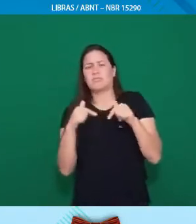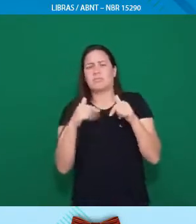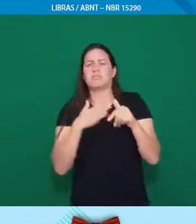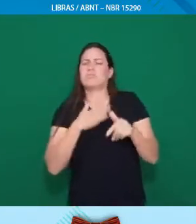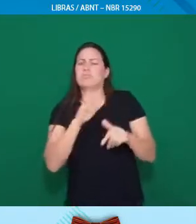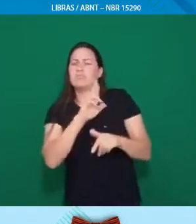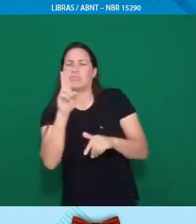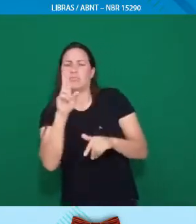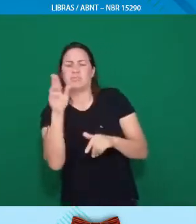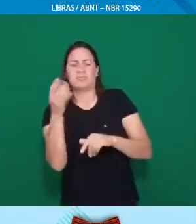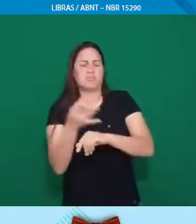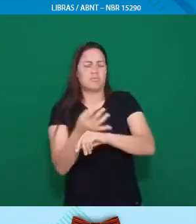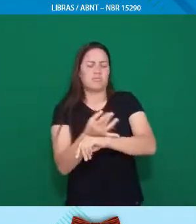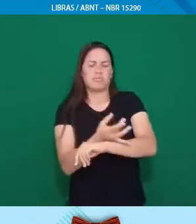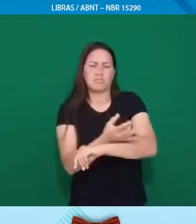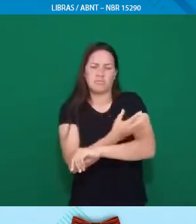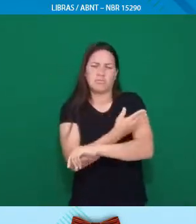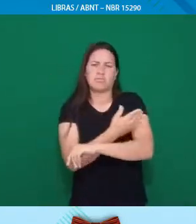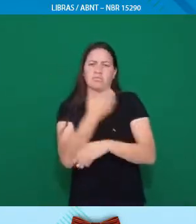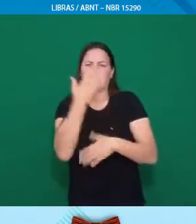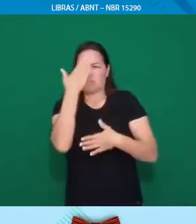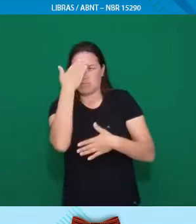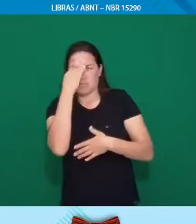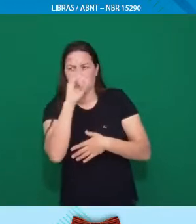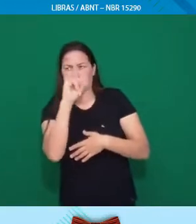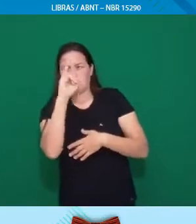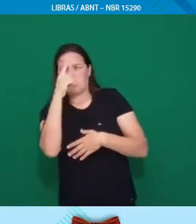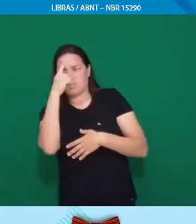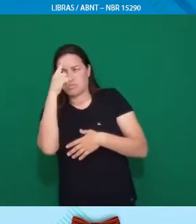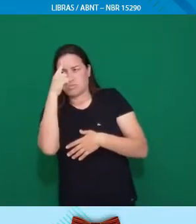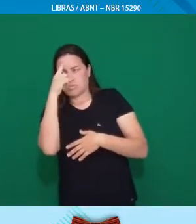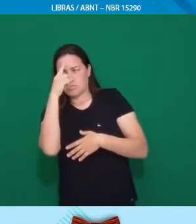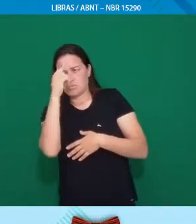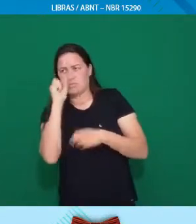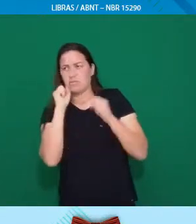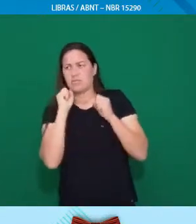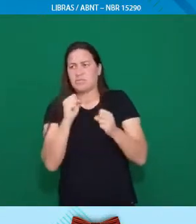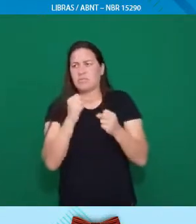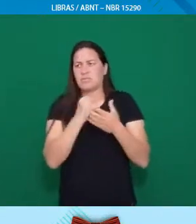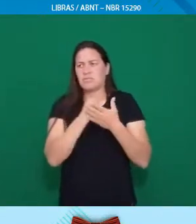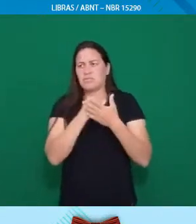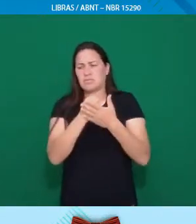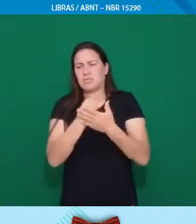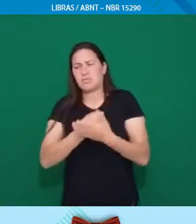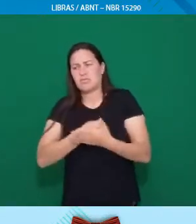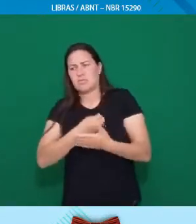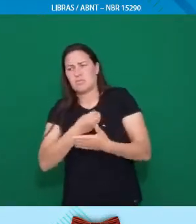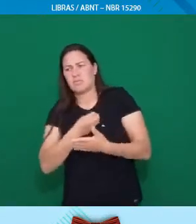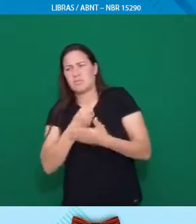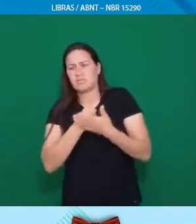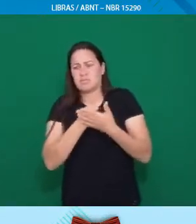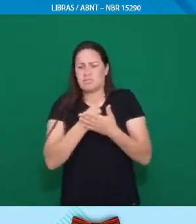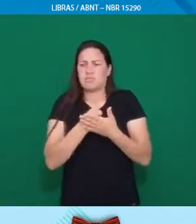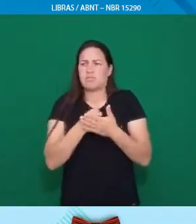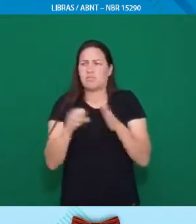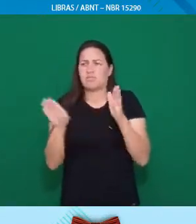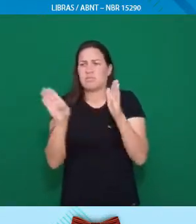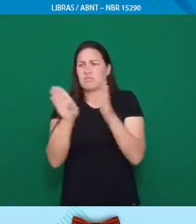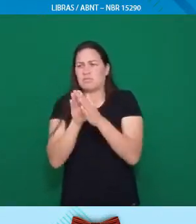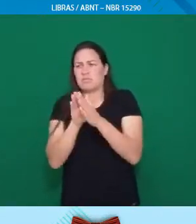homenagem para mim eu fico muito grato a isso e se um dia acontecer de novo que eu puder gente eu eu